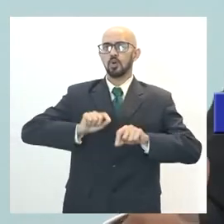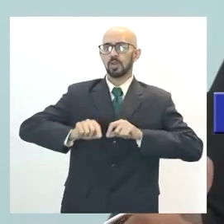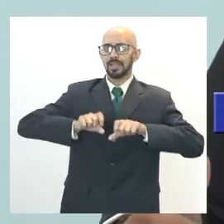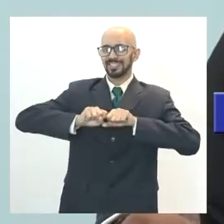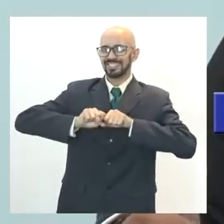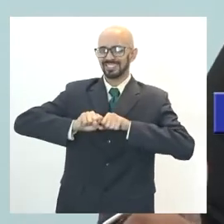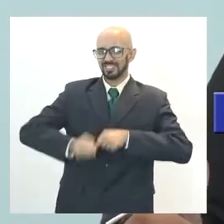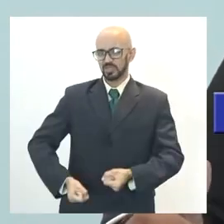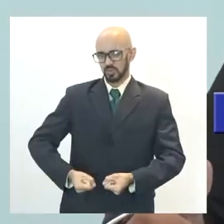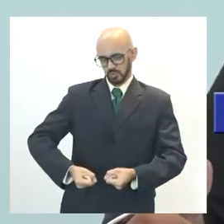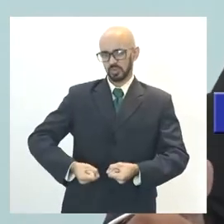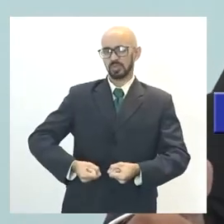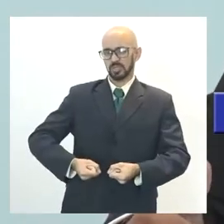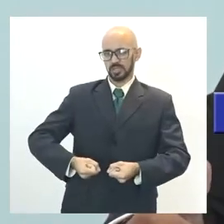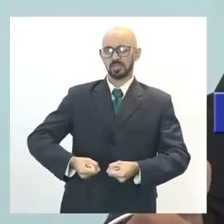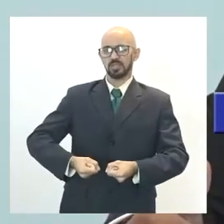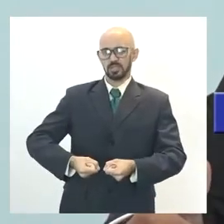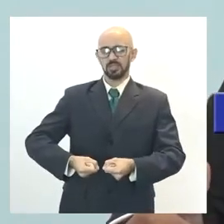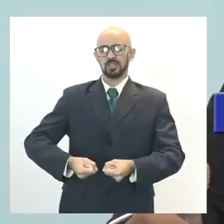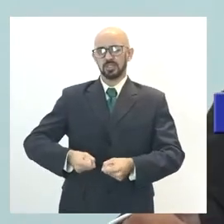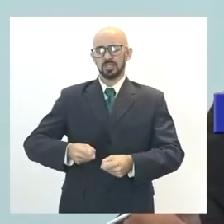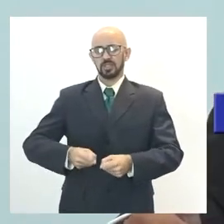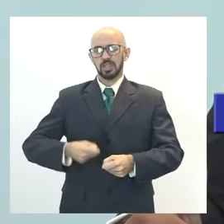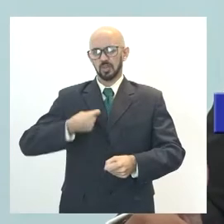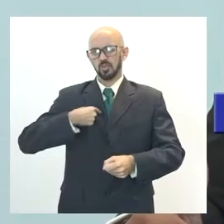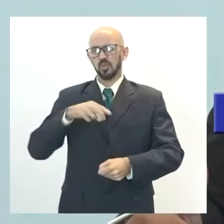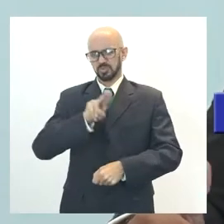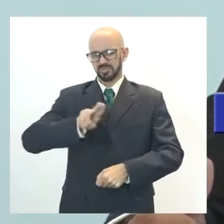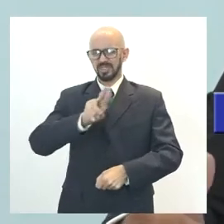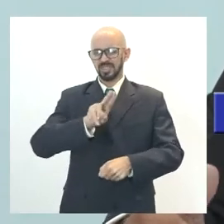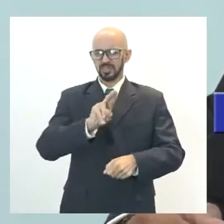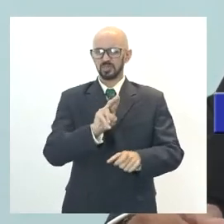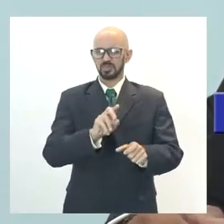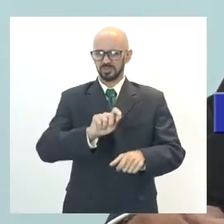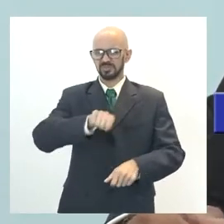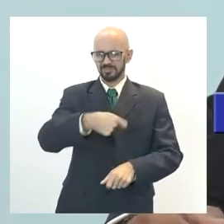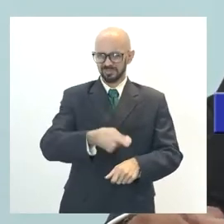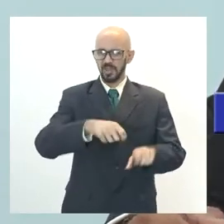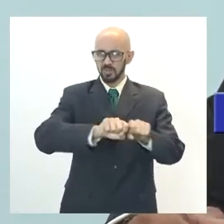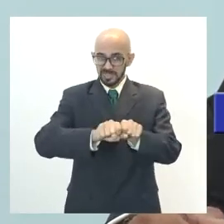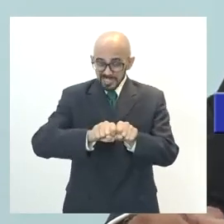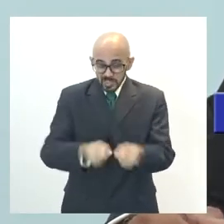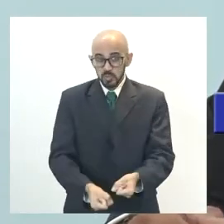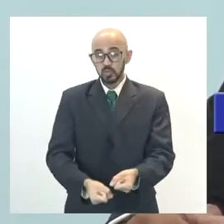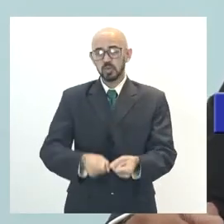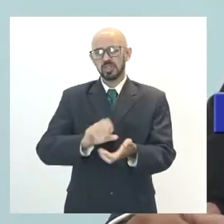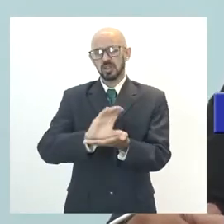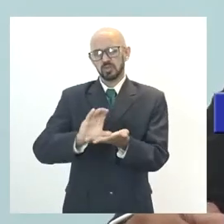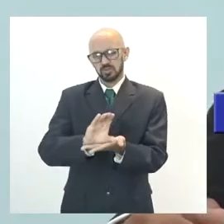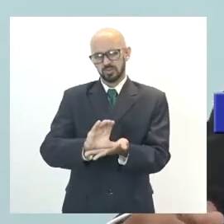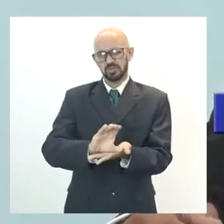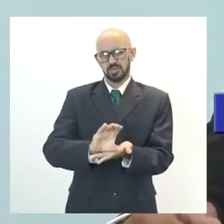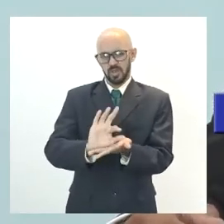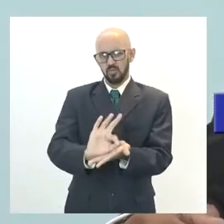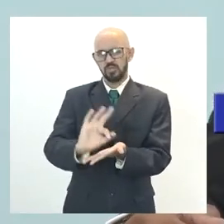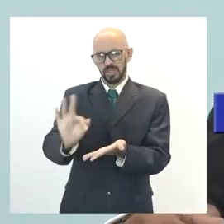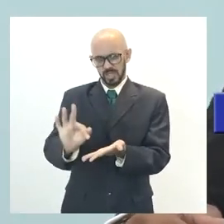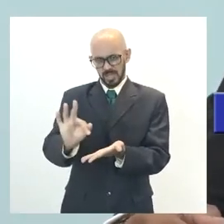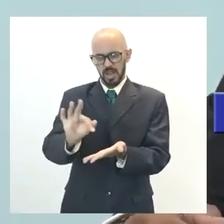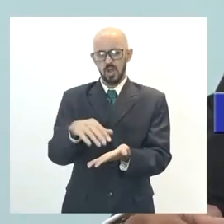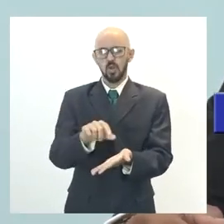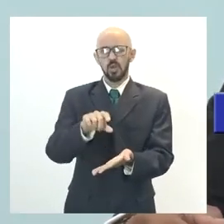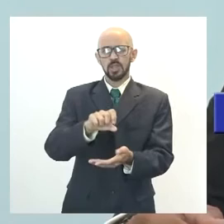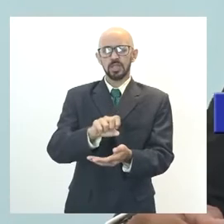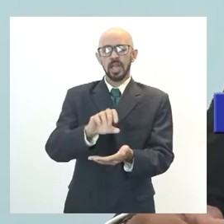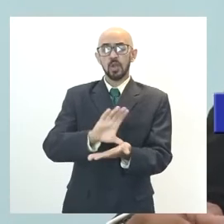destruir eu vou dizer assim essa palavra bem forte a nossa Constituição Federal a nossa Constituição